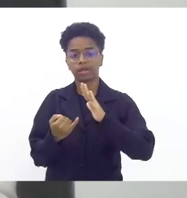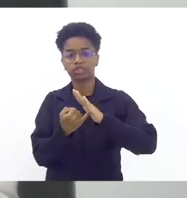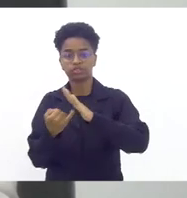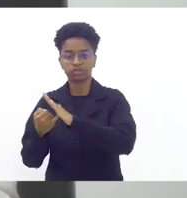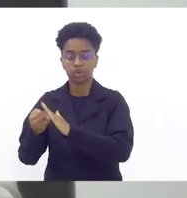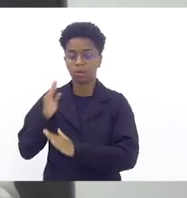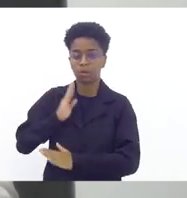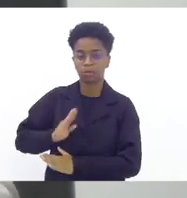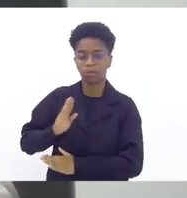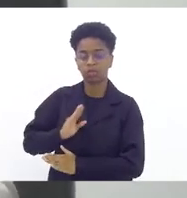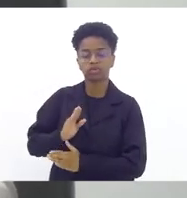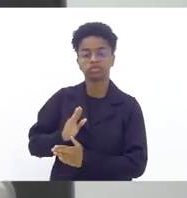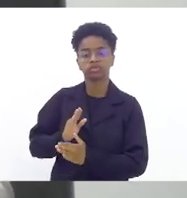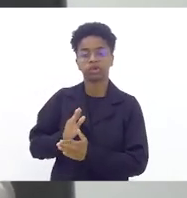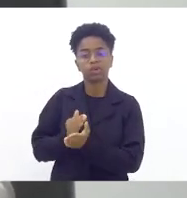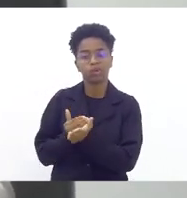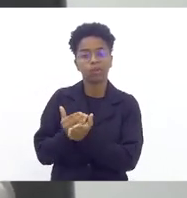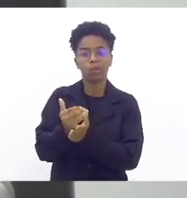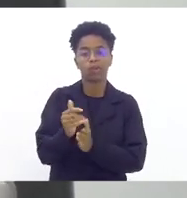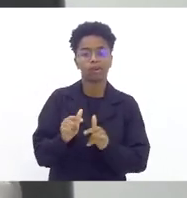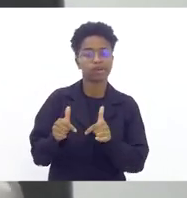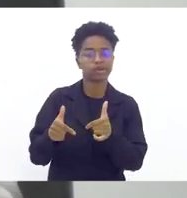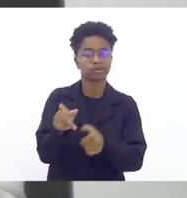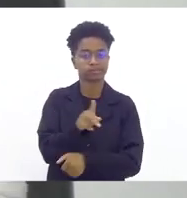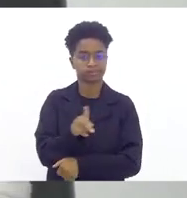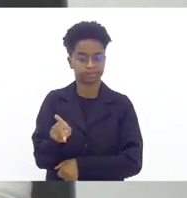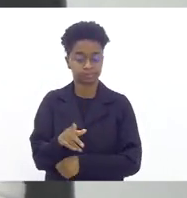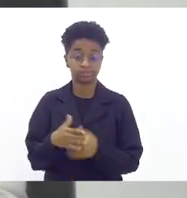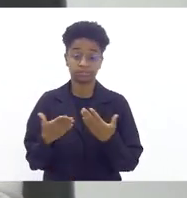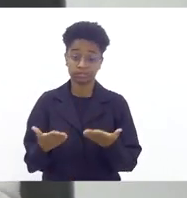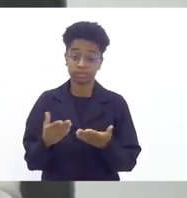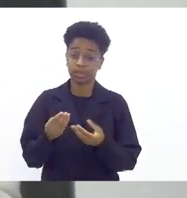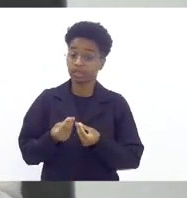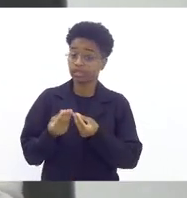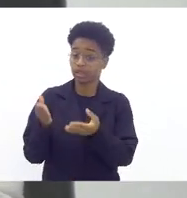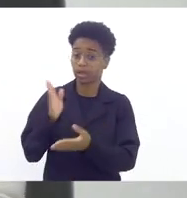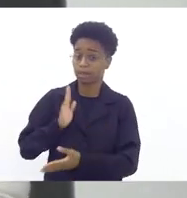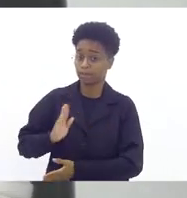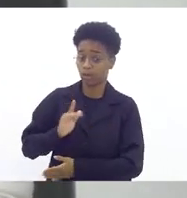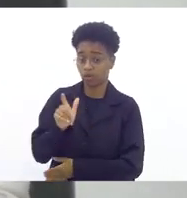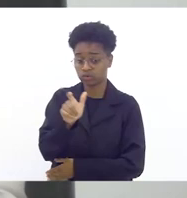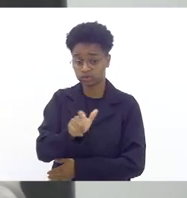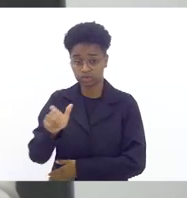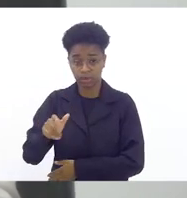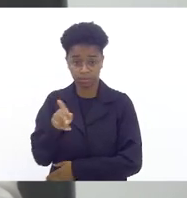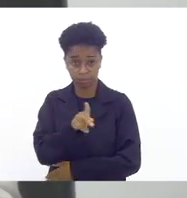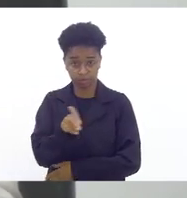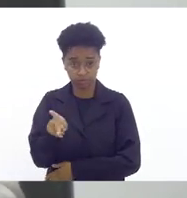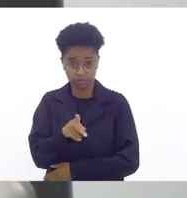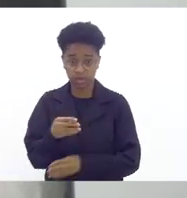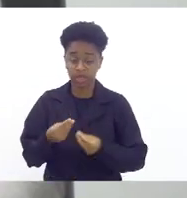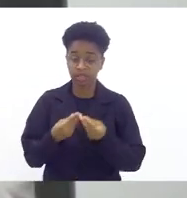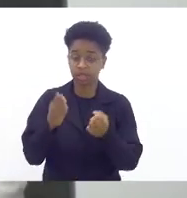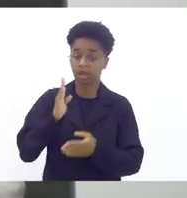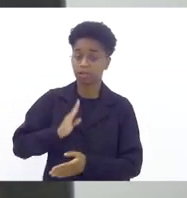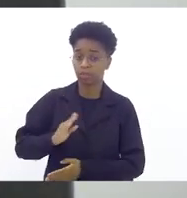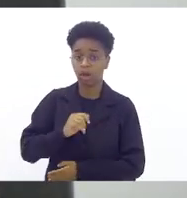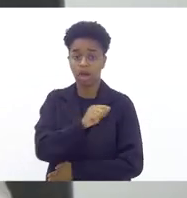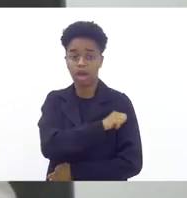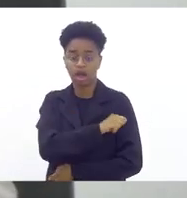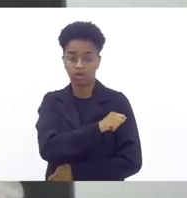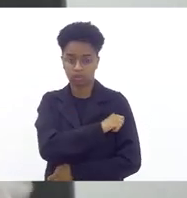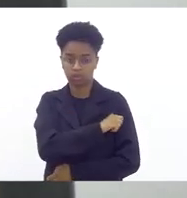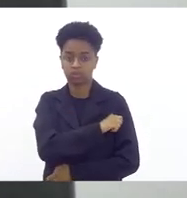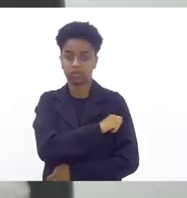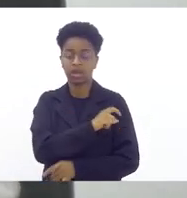bolsa de iniciação à docência. Então, você dá bolsa para o professor, você dá bolsa para o aluno, e aí você tem na